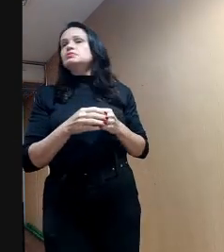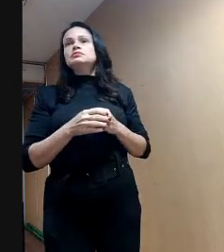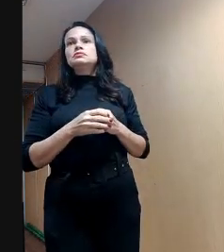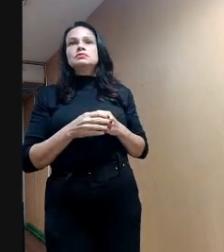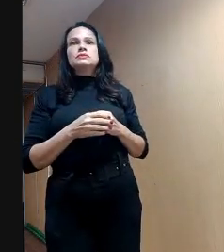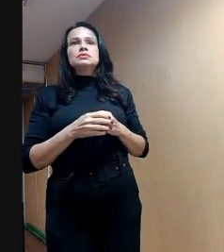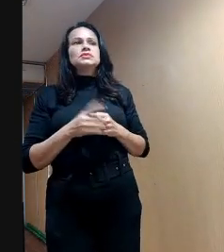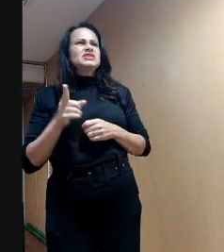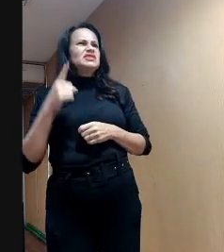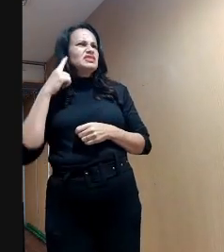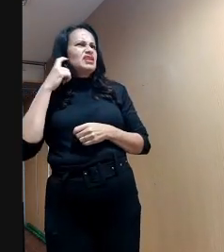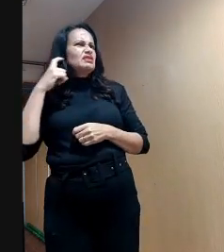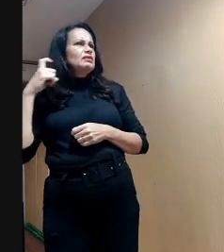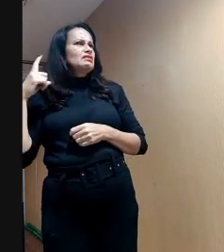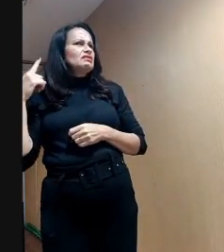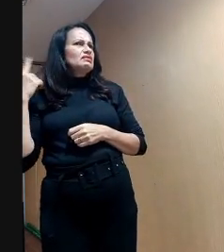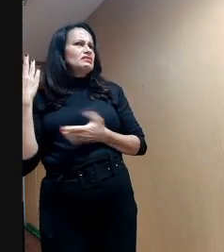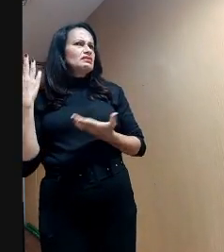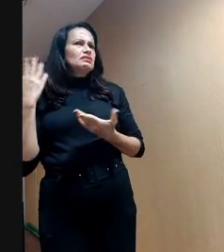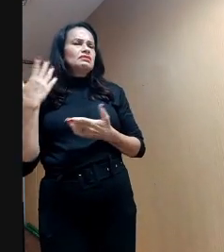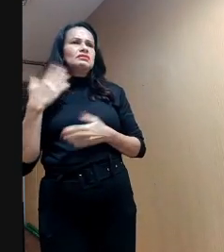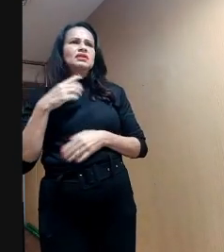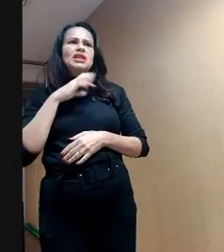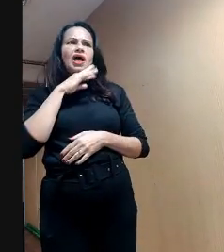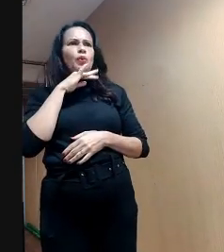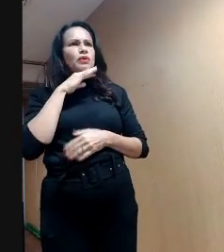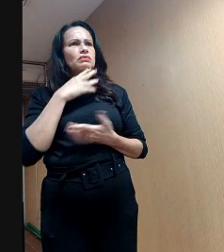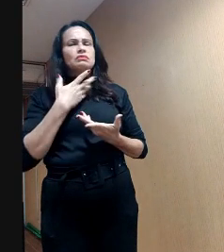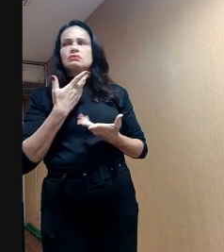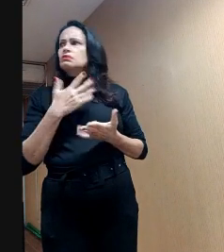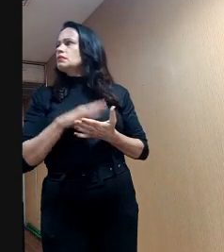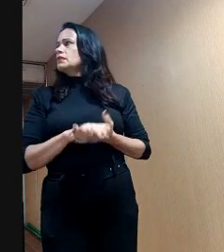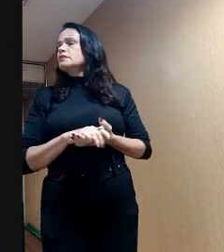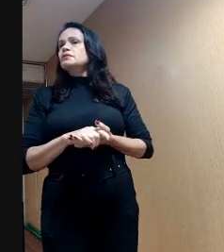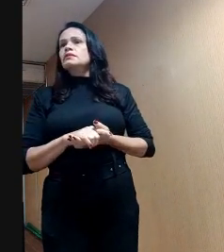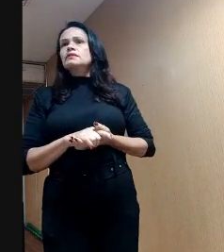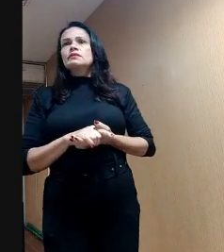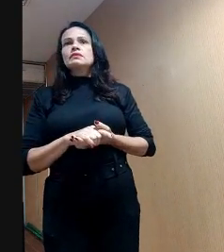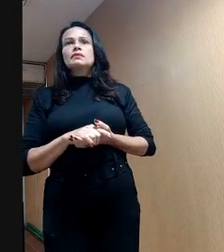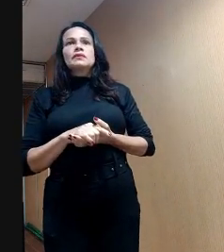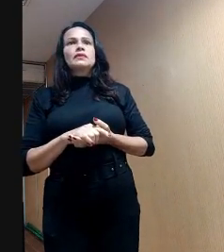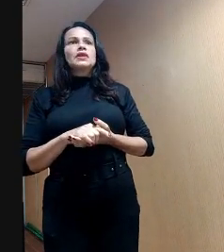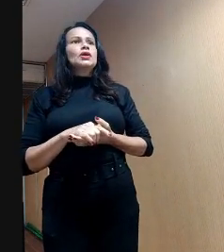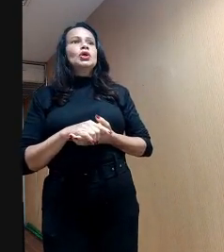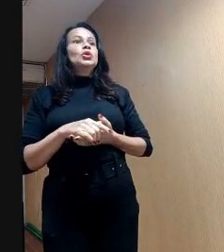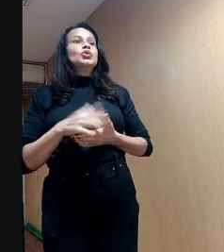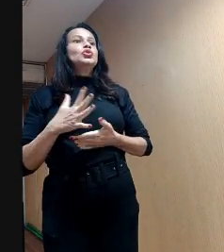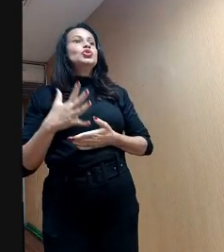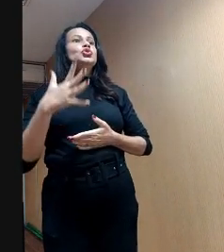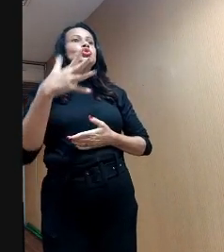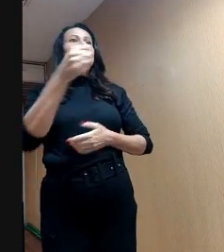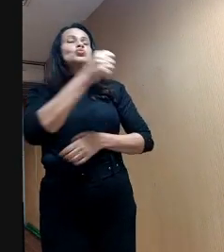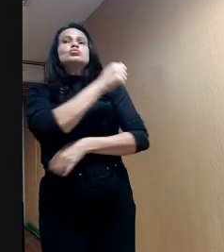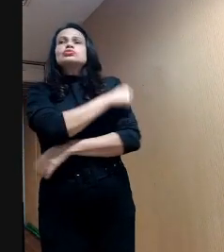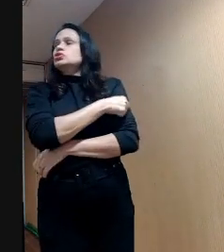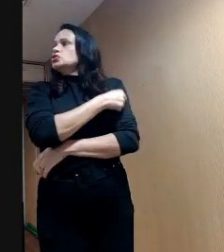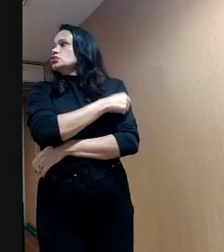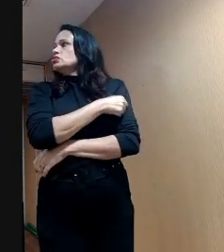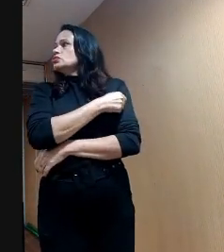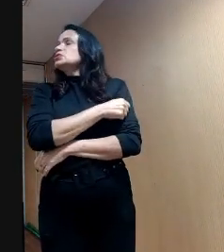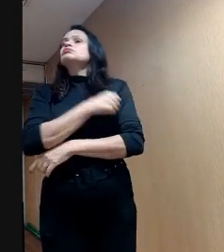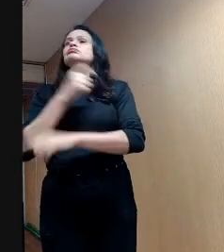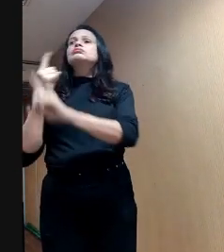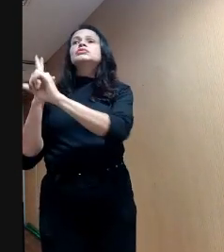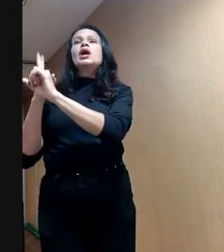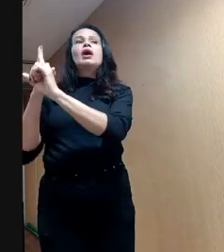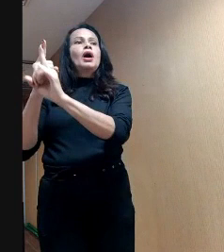proporciona essa inclusão do evento. Enfim, abraçar a todos e todas, e os estudantes do campus que nos acompanham nesse